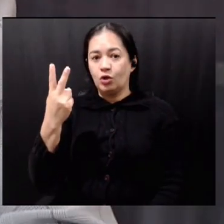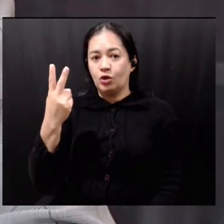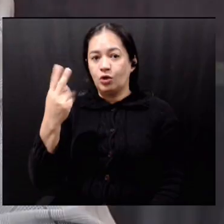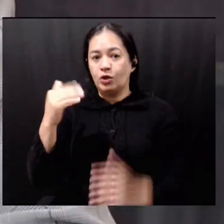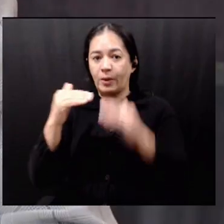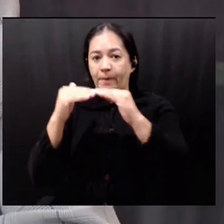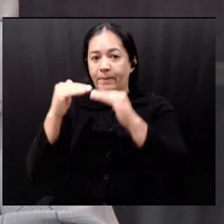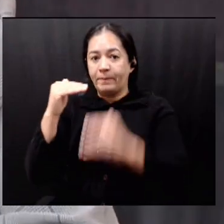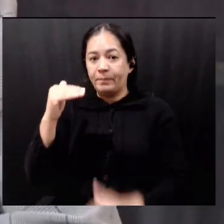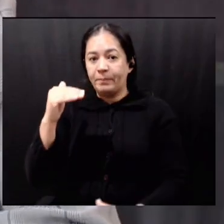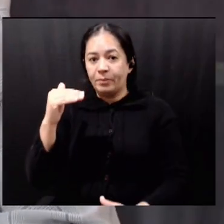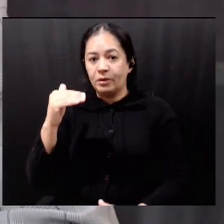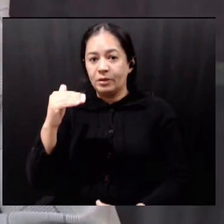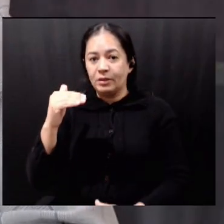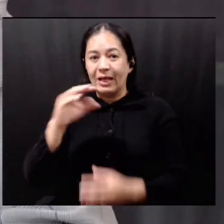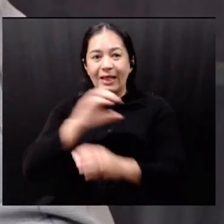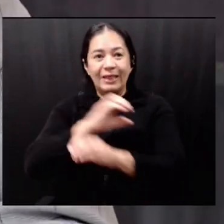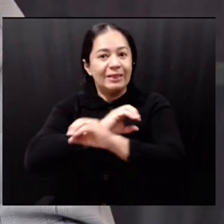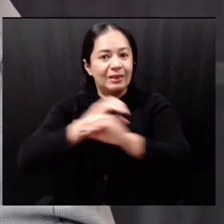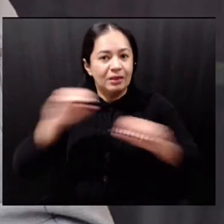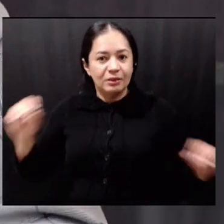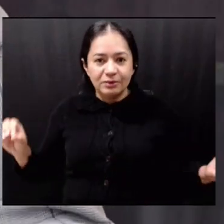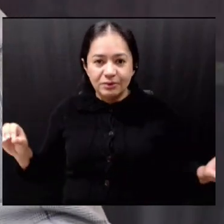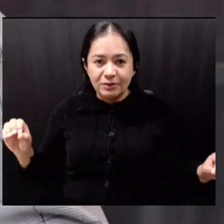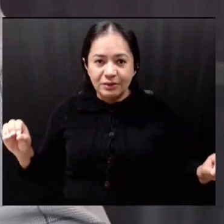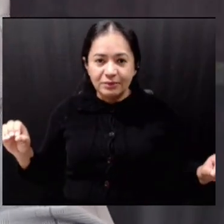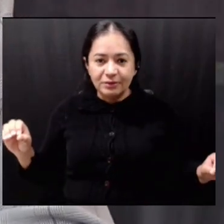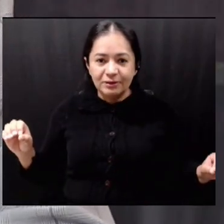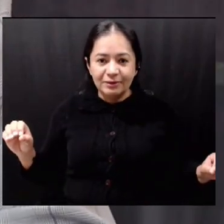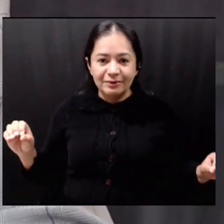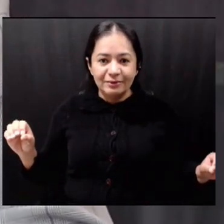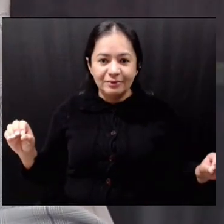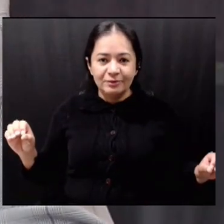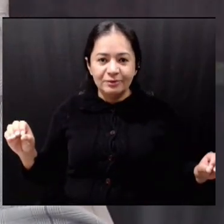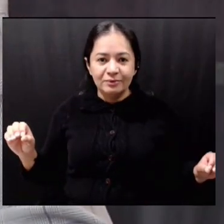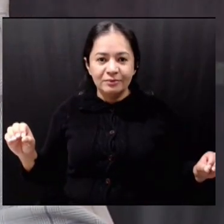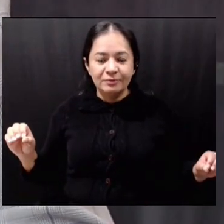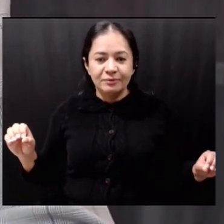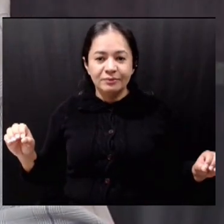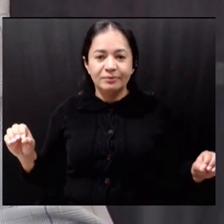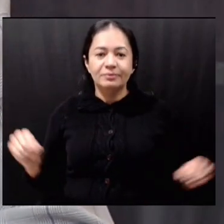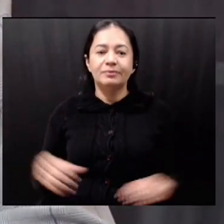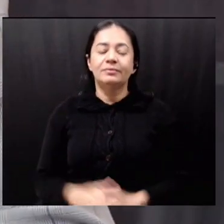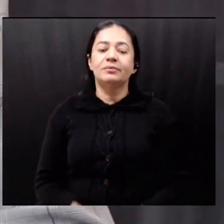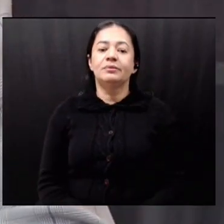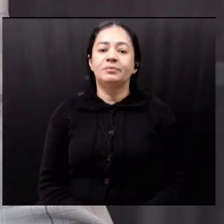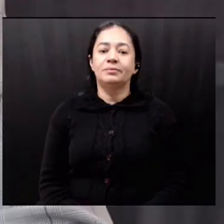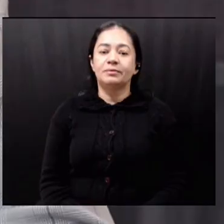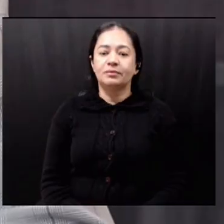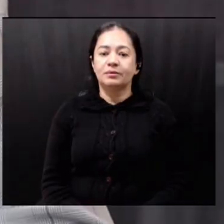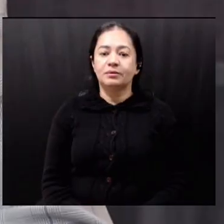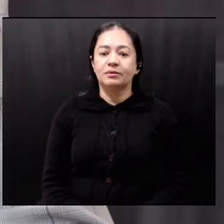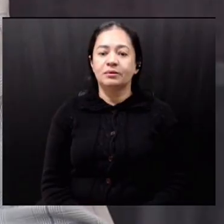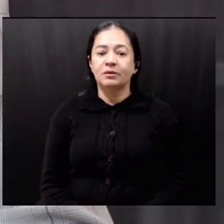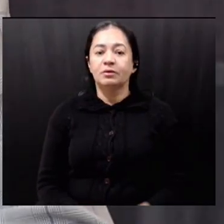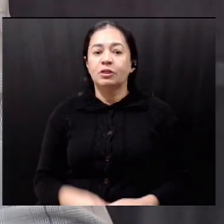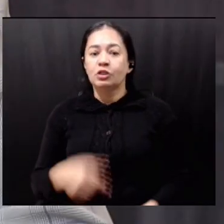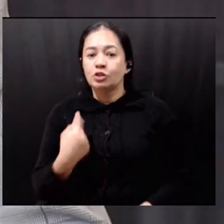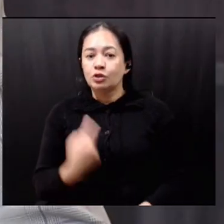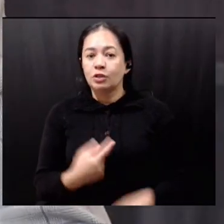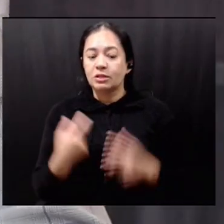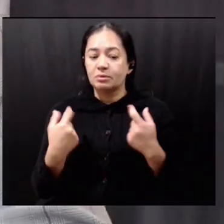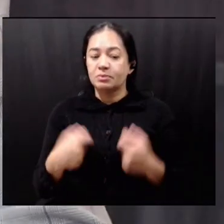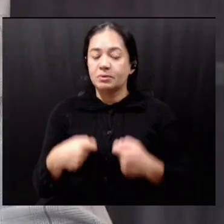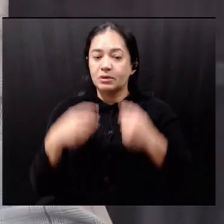nula, né? Verdade. Que é muito difícil, mas assim, é nula, deveria ser, né? Então, assim, a gente precisa ficar atento ali também